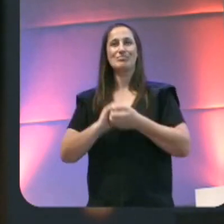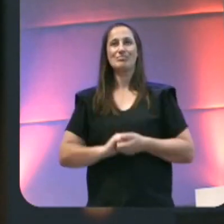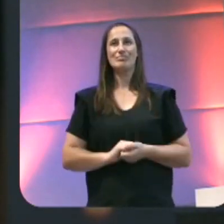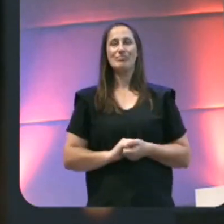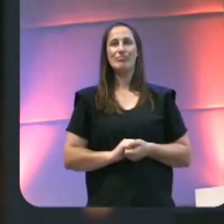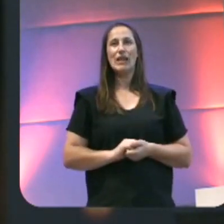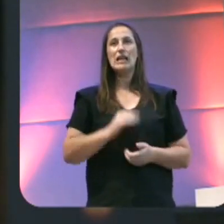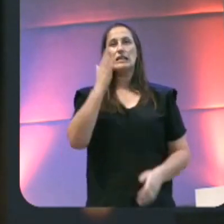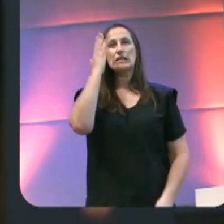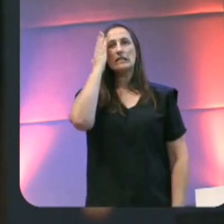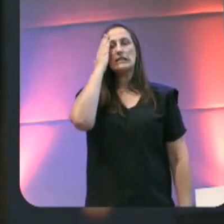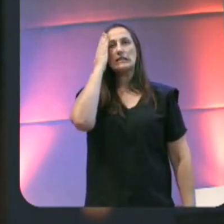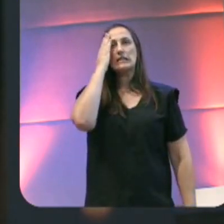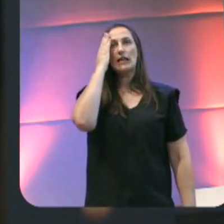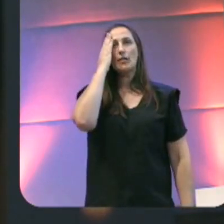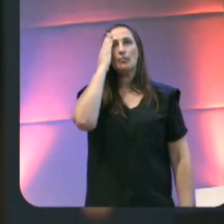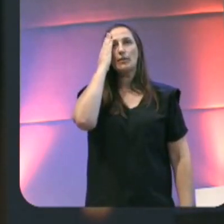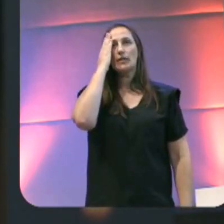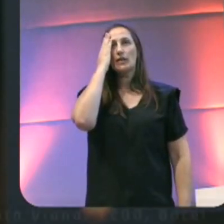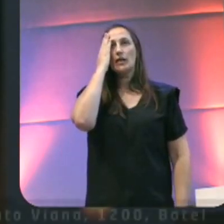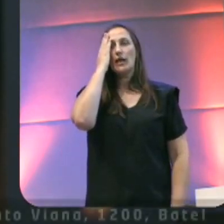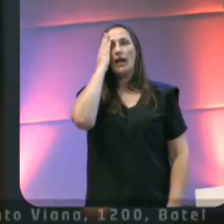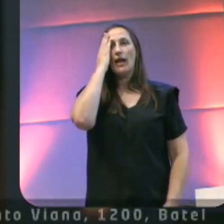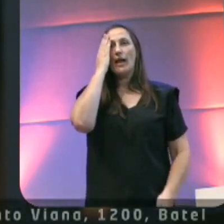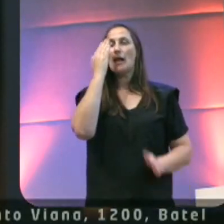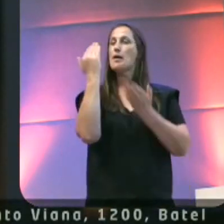Monte das Oliveiras, onde Jesus